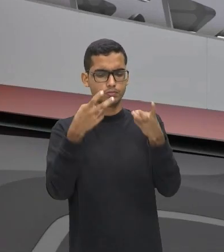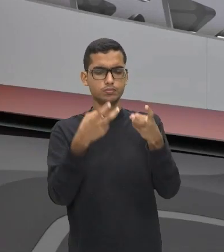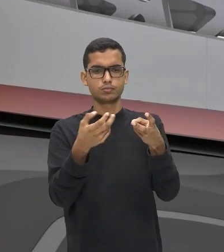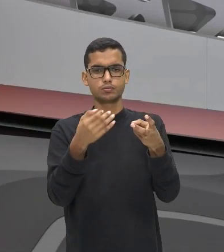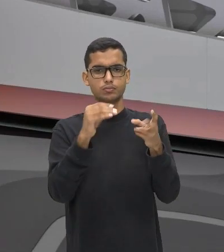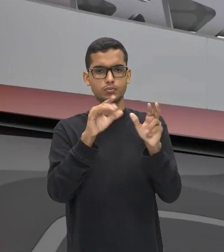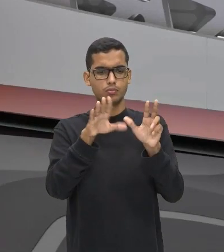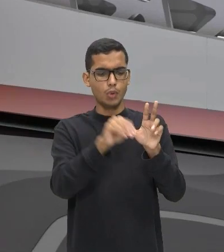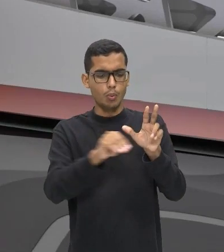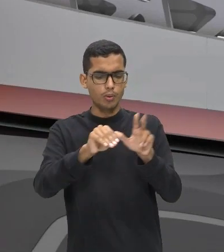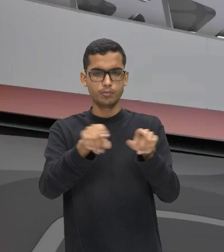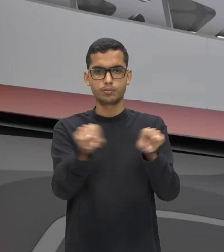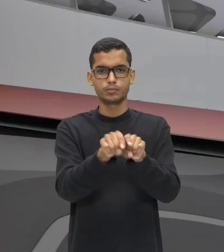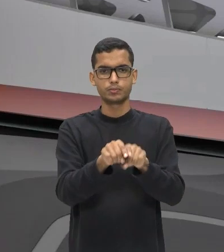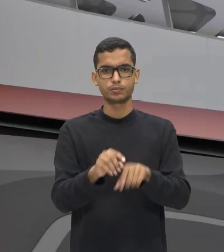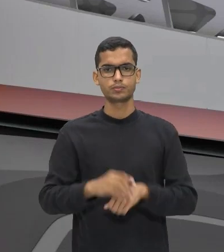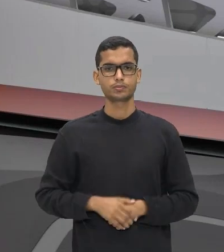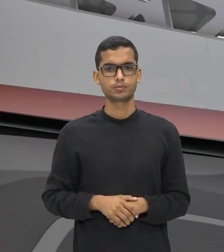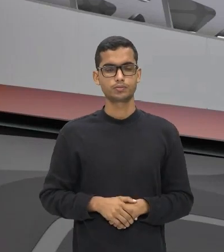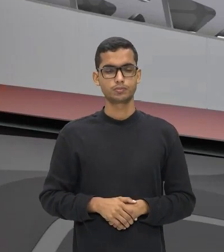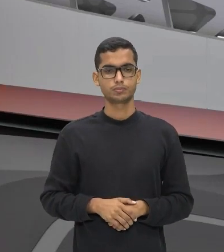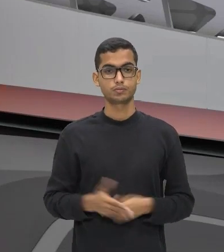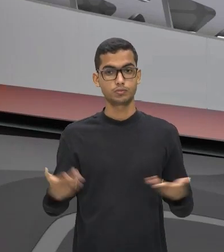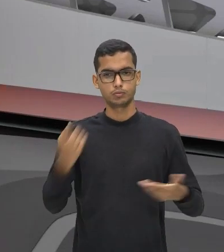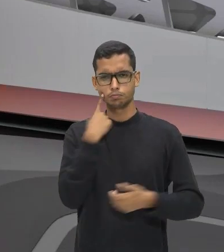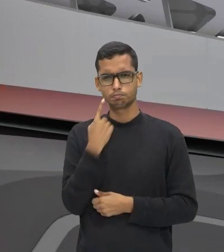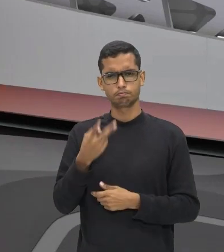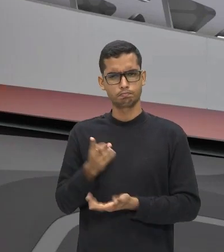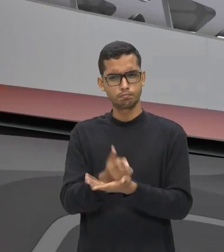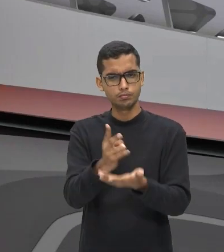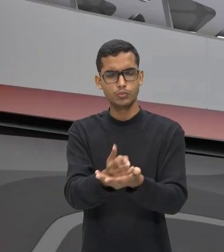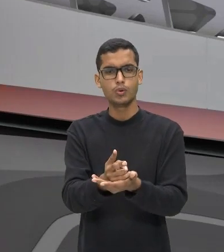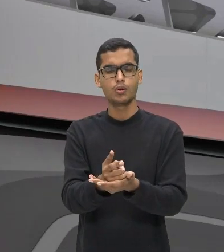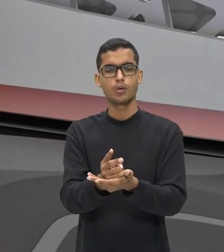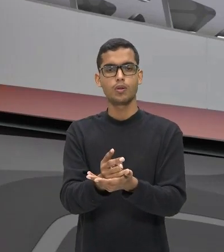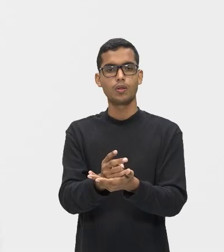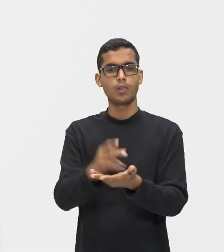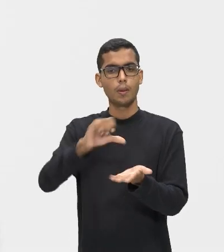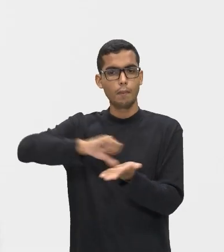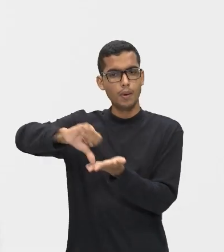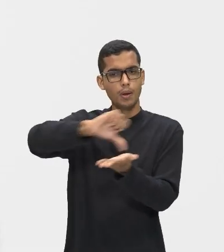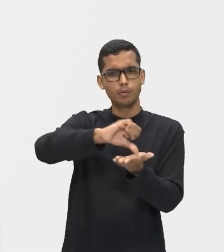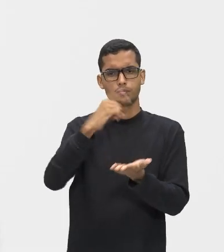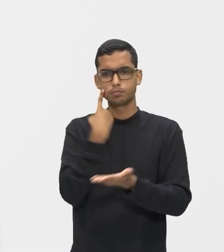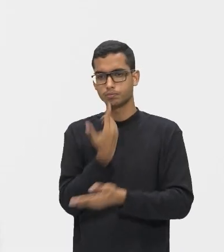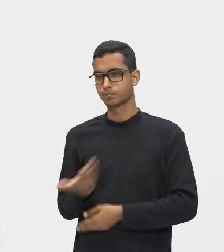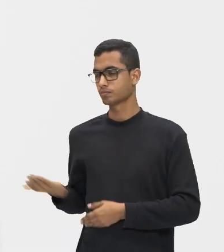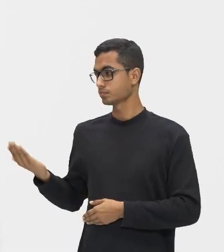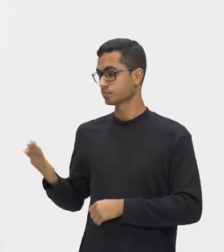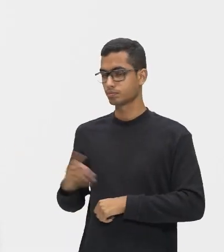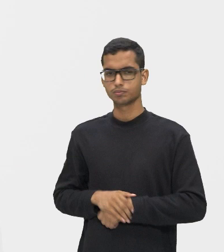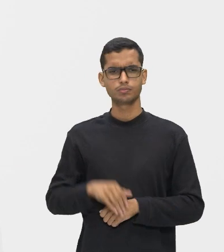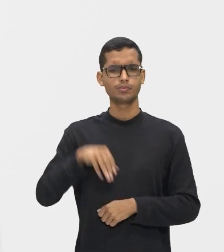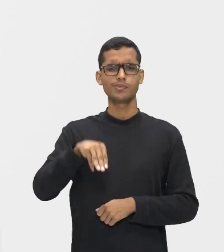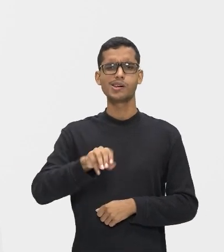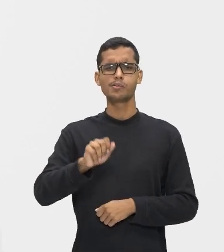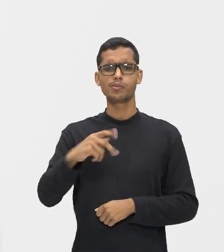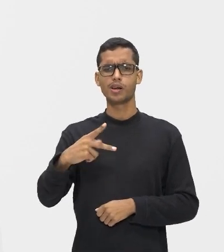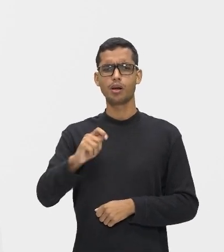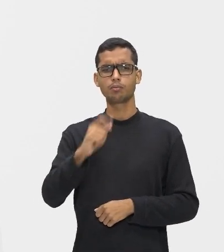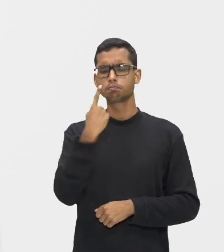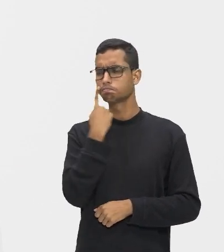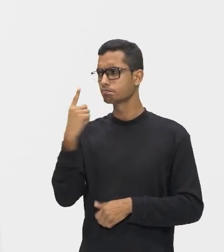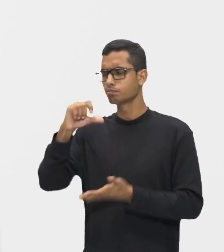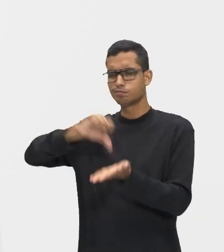nossos mapas. Vamos ver se vocês realmente conseguiram analisar. Então, mapa agora para vocês. Qual é o tema desse mapa? Qual é o